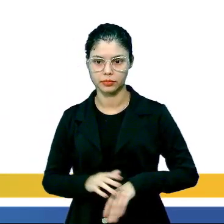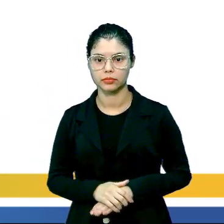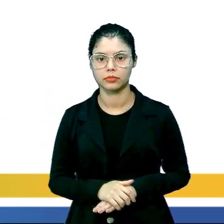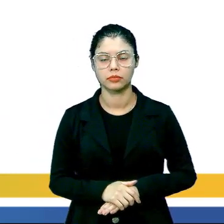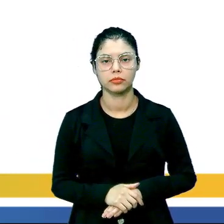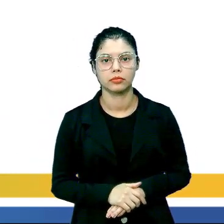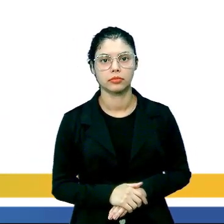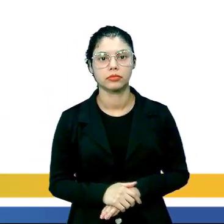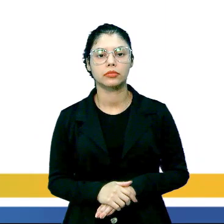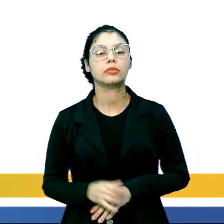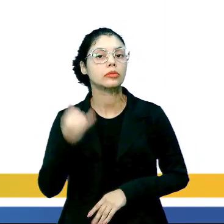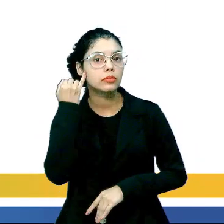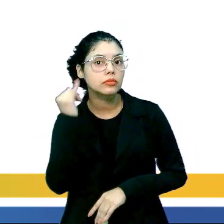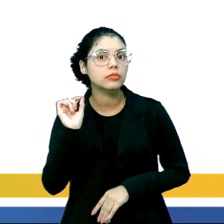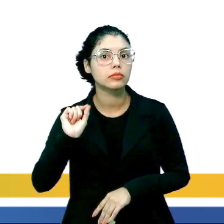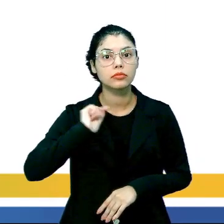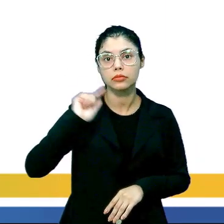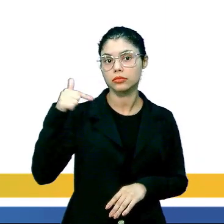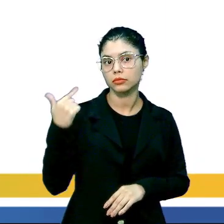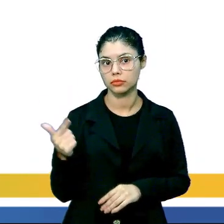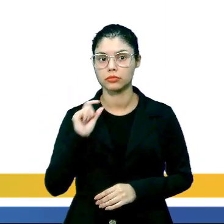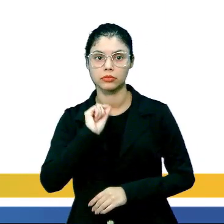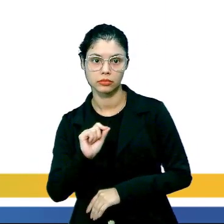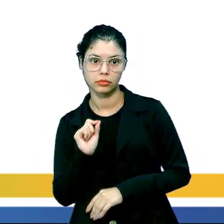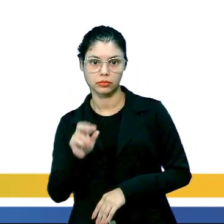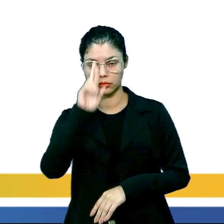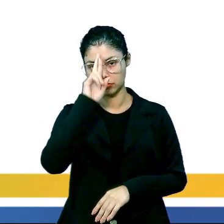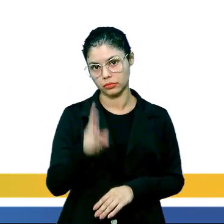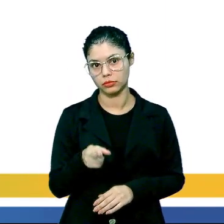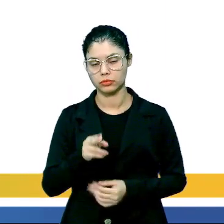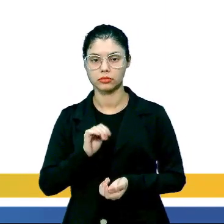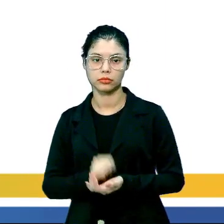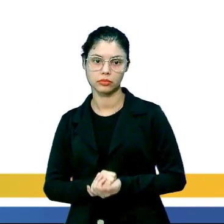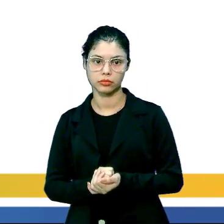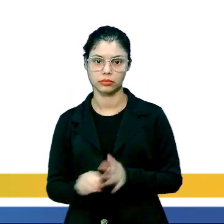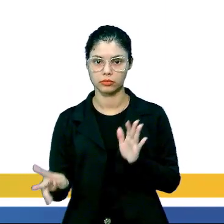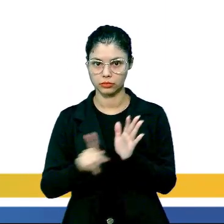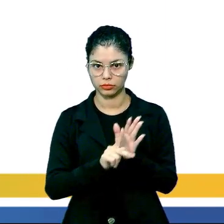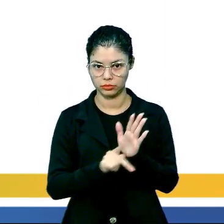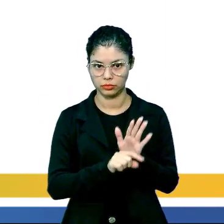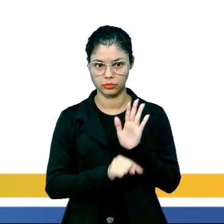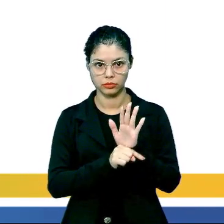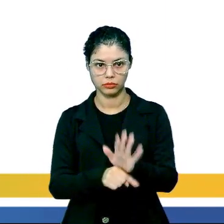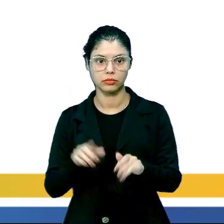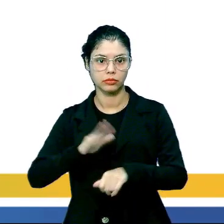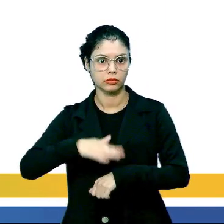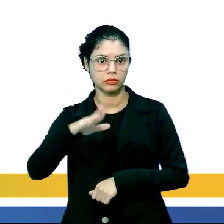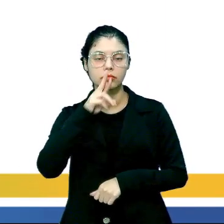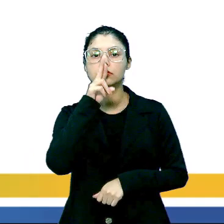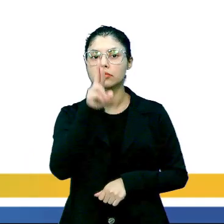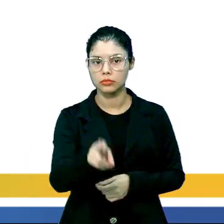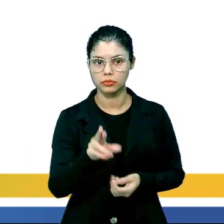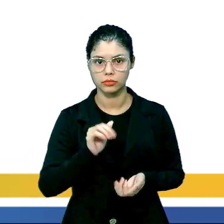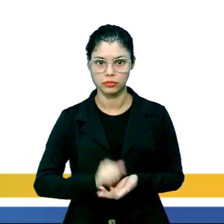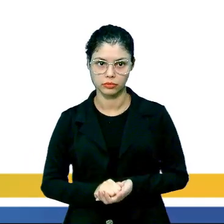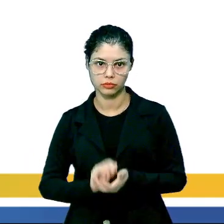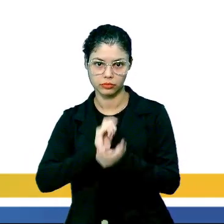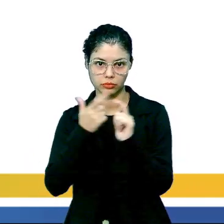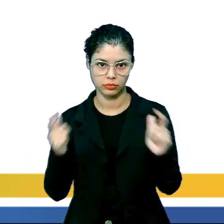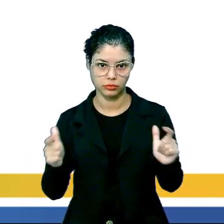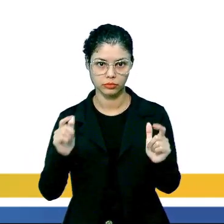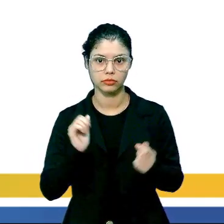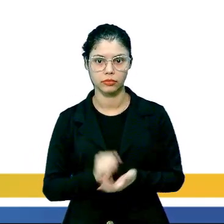humano. Então, a ideia é aquela de que a razão, ela prometeu, mas não resolveu os